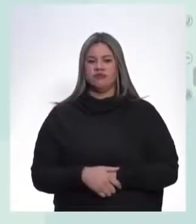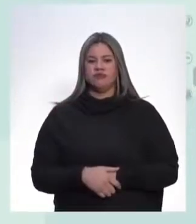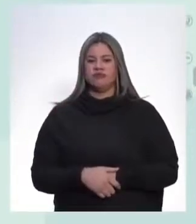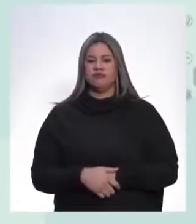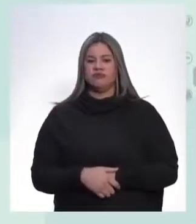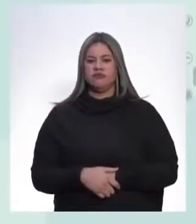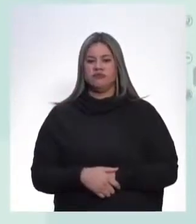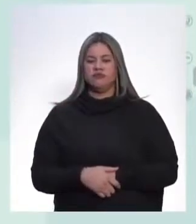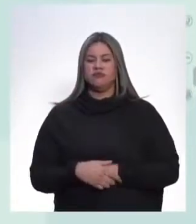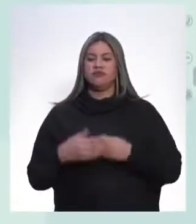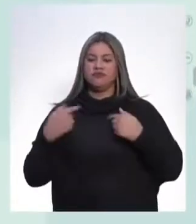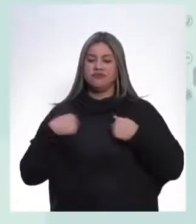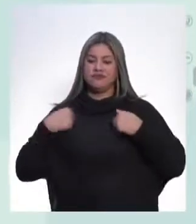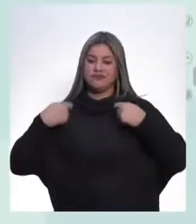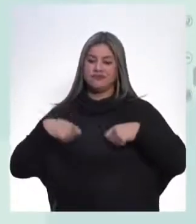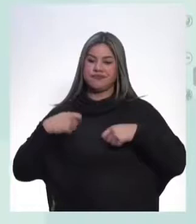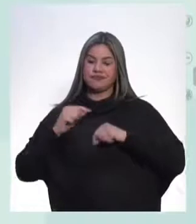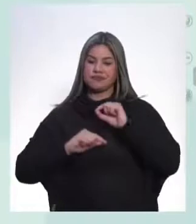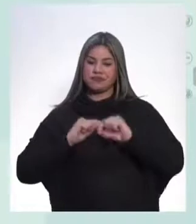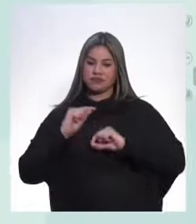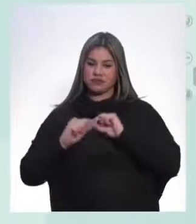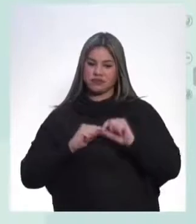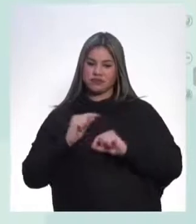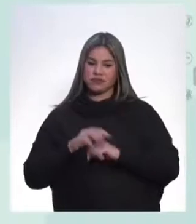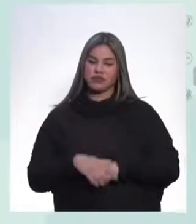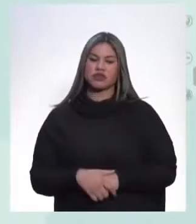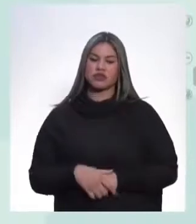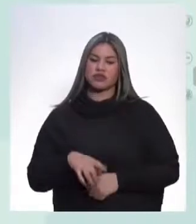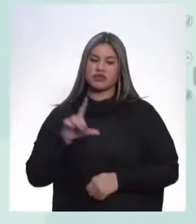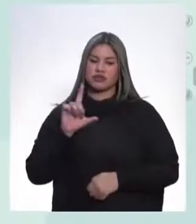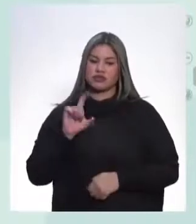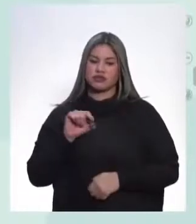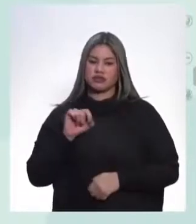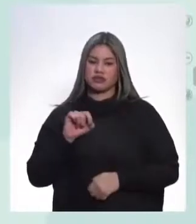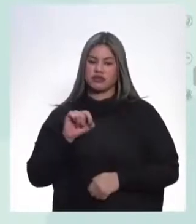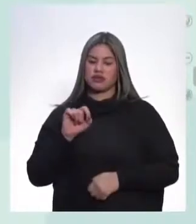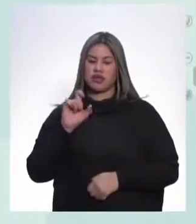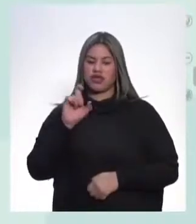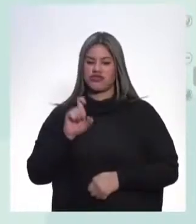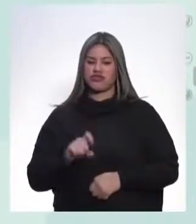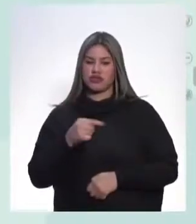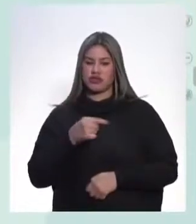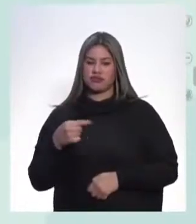vou fazer? Eu vou pegar o 10x menos y